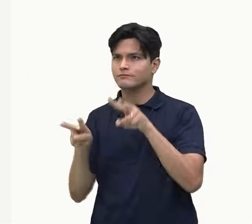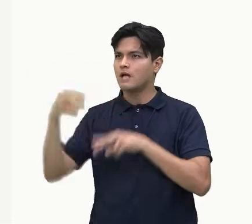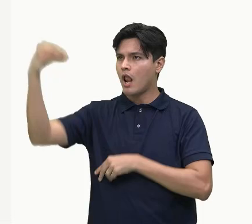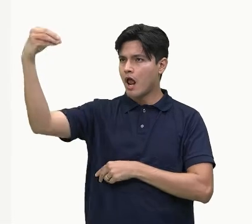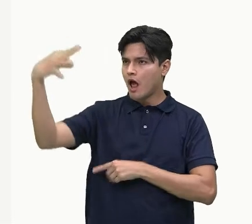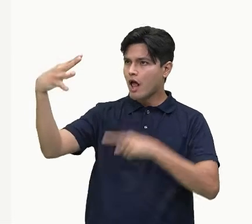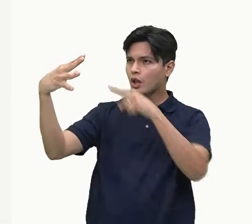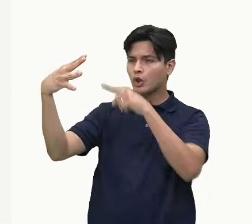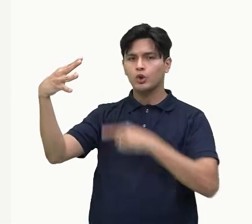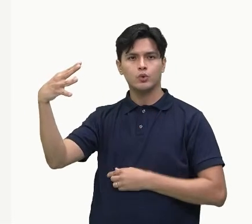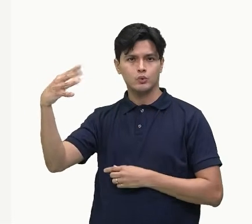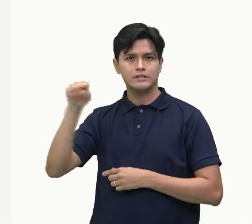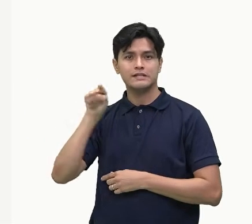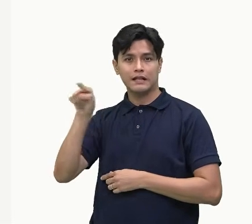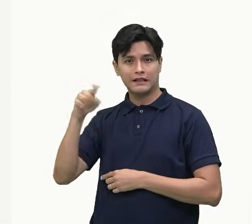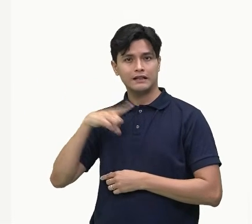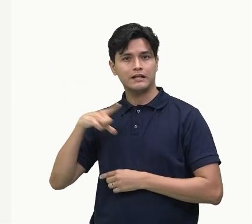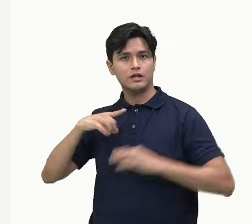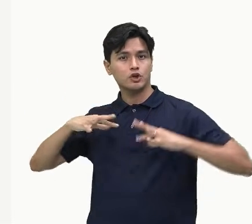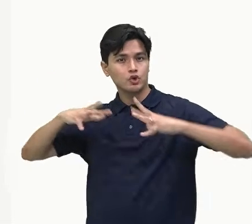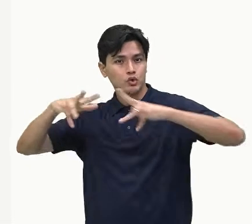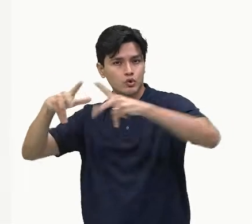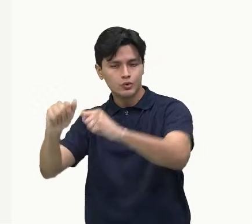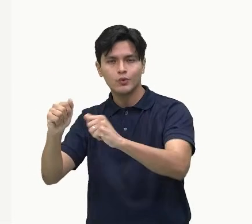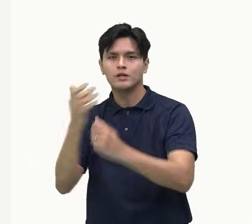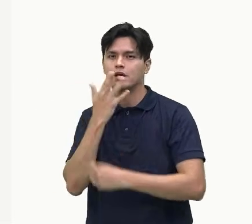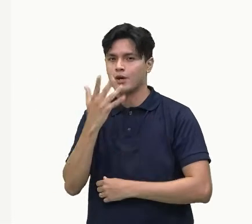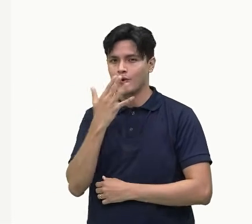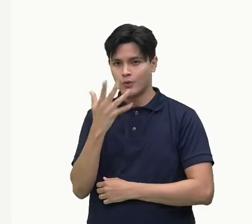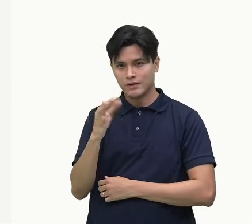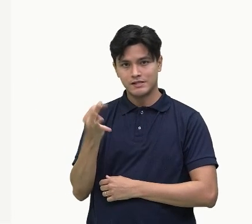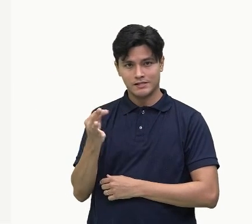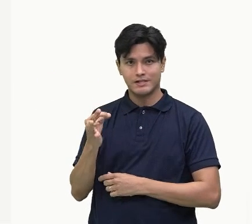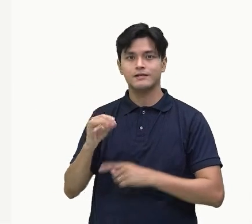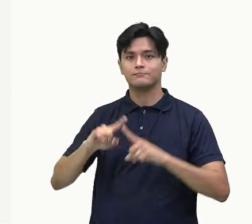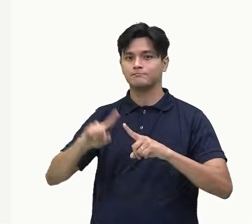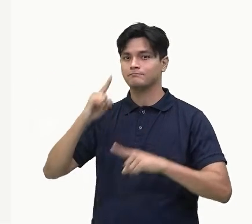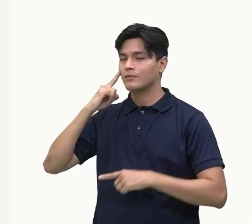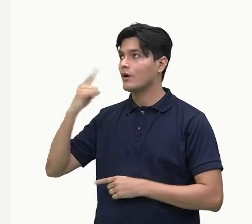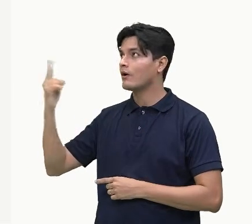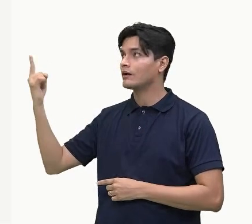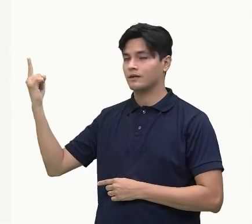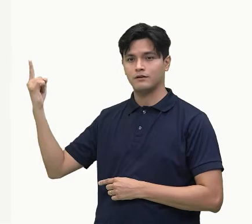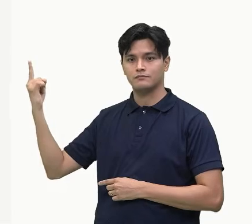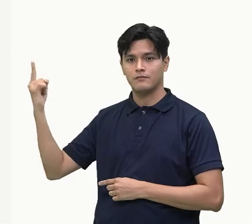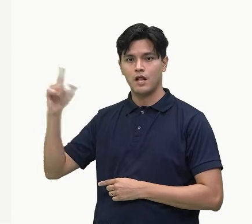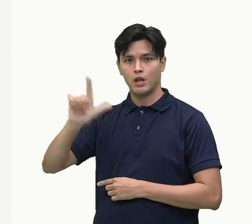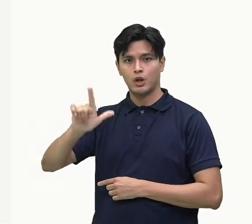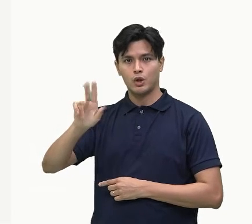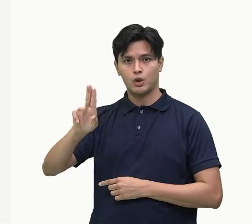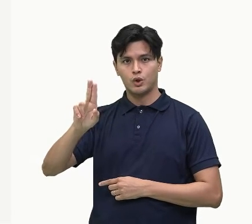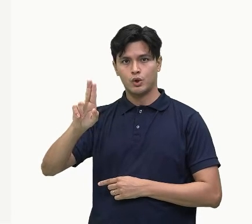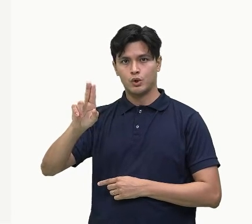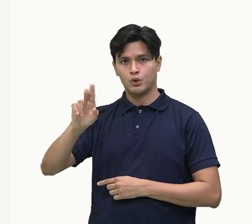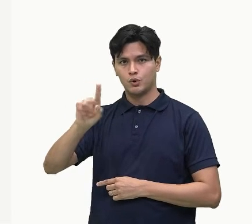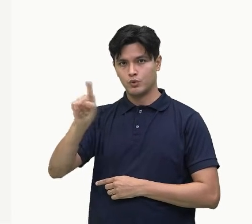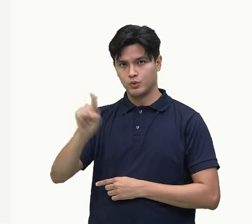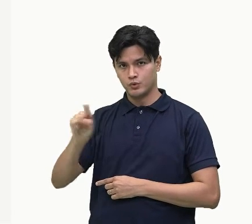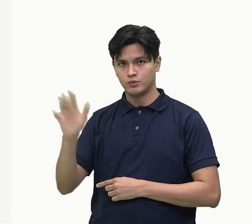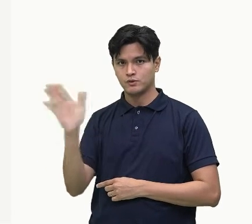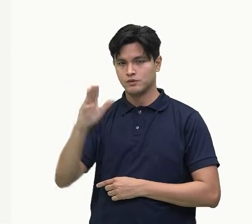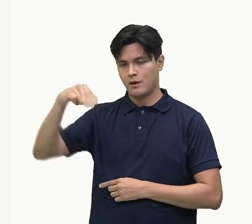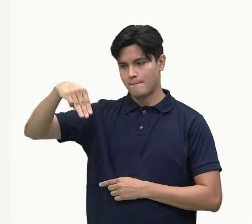fonte de luz monocromática emite um raio de luz na direção de um espelho, né, que está aqui na horizontal. Esse